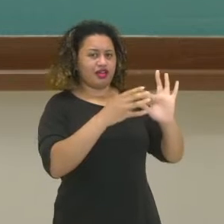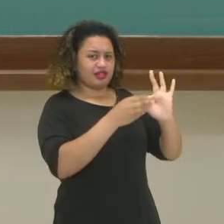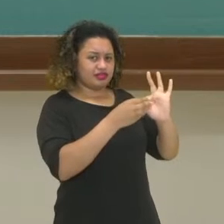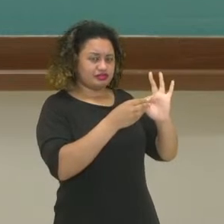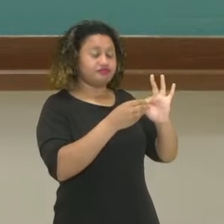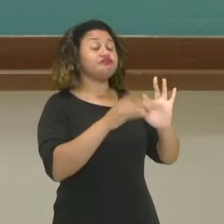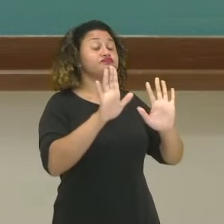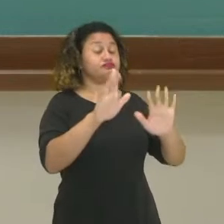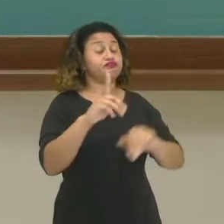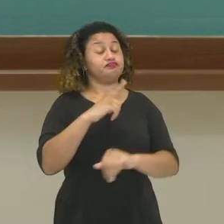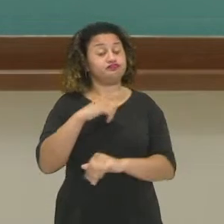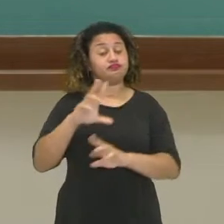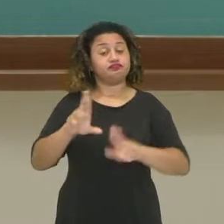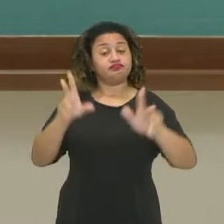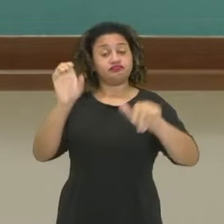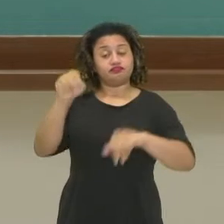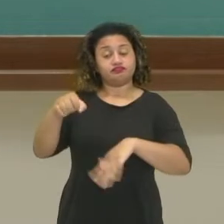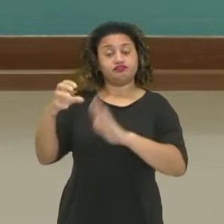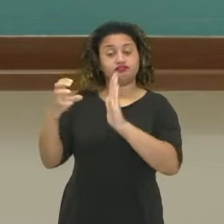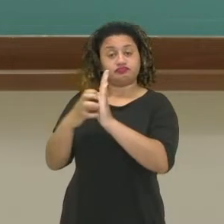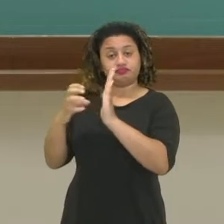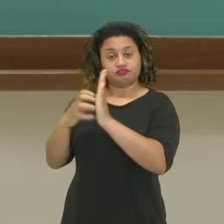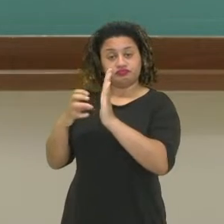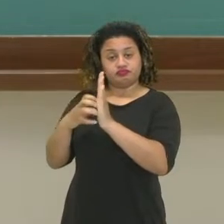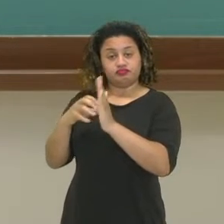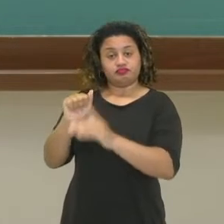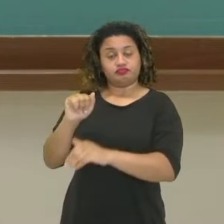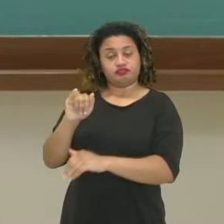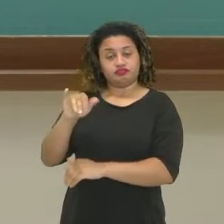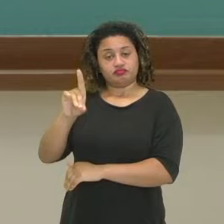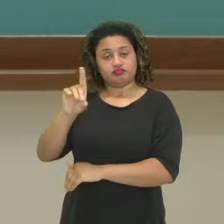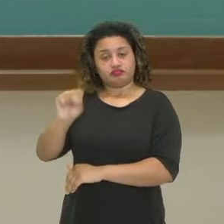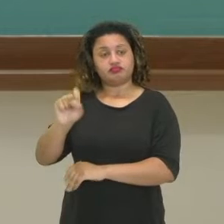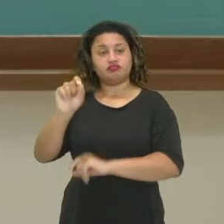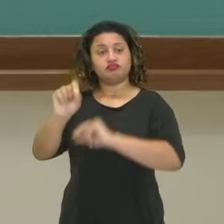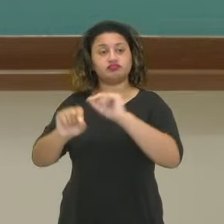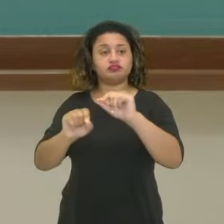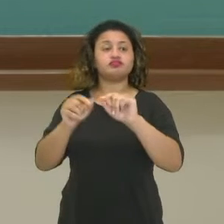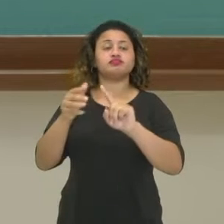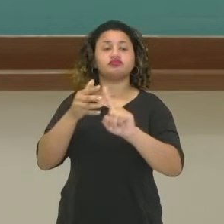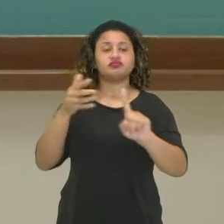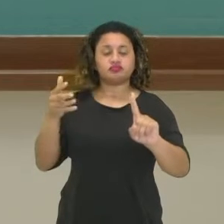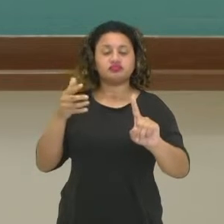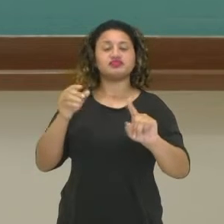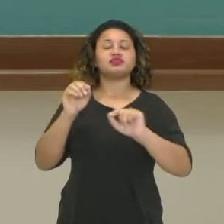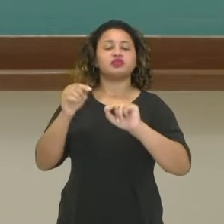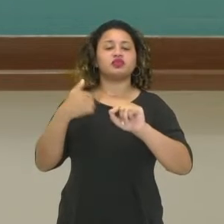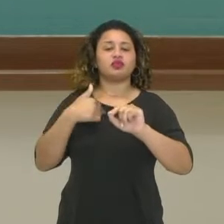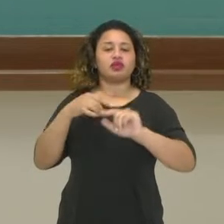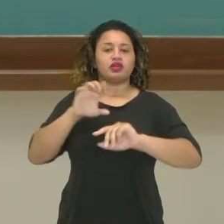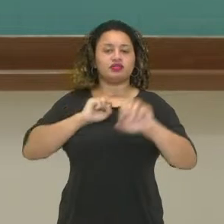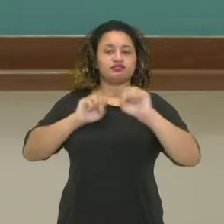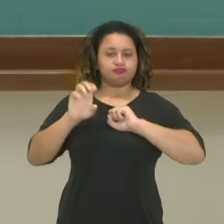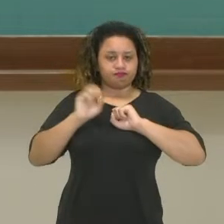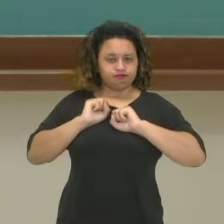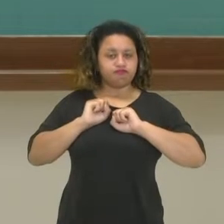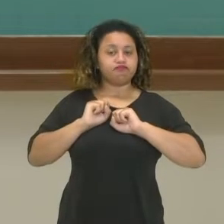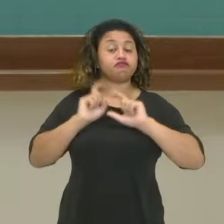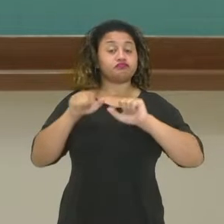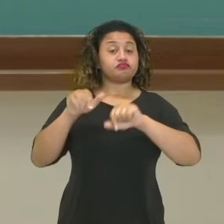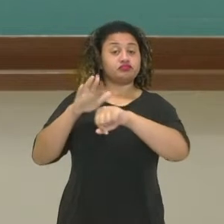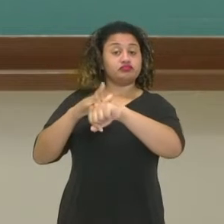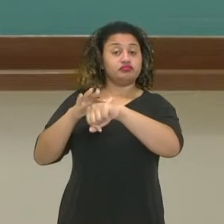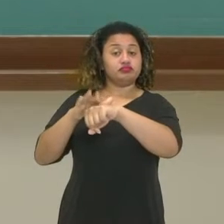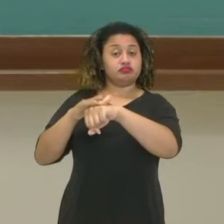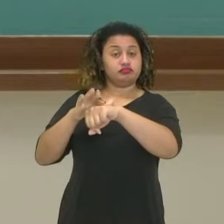Sim, existe. A AIDS é a síndrome da imunodeficiência adquirida. Então, ela é a